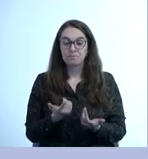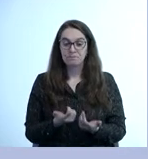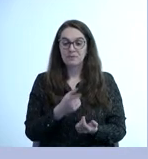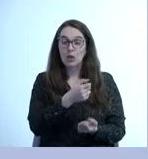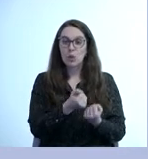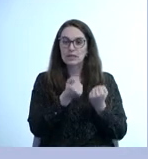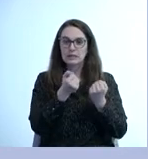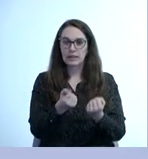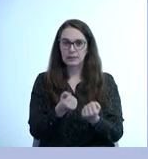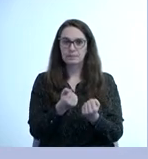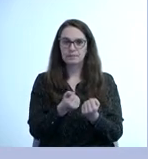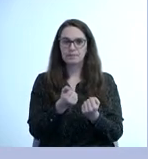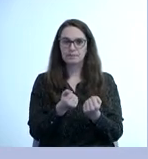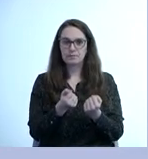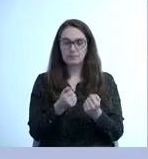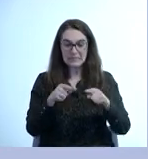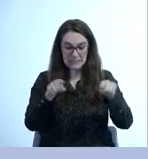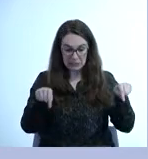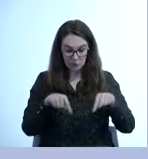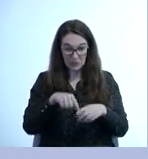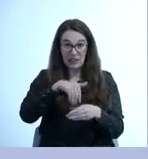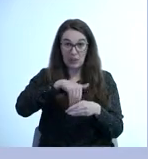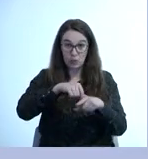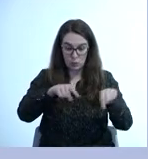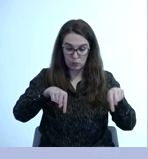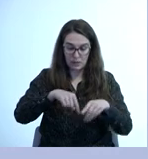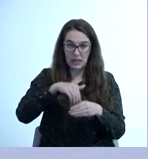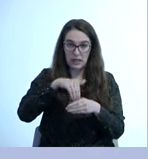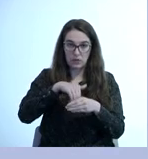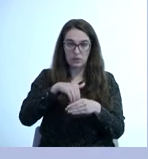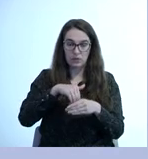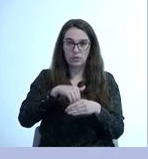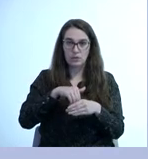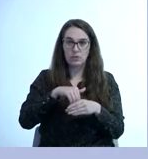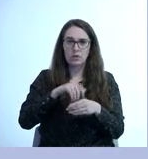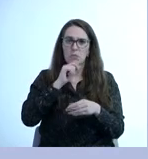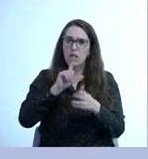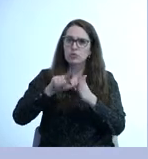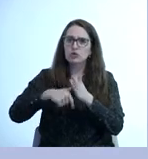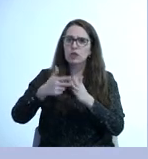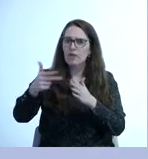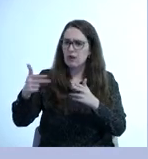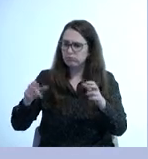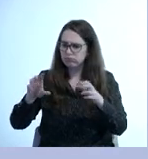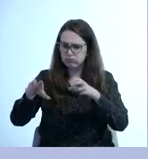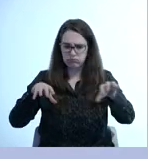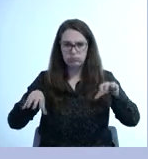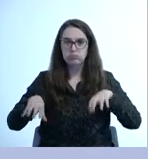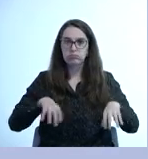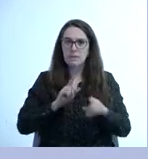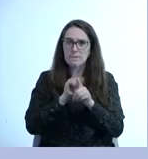ele consegue criar dentro do ateliê, e tem, mesmo tendo vários projetos ao mesmo tempo, ele consegue sempre